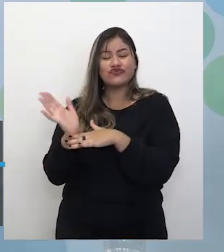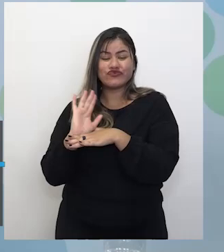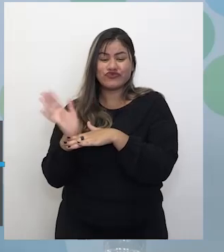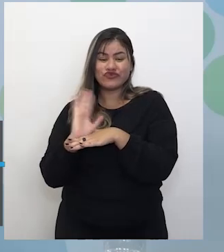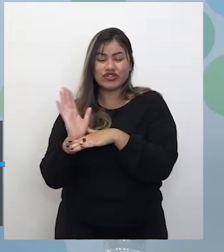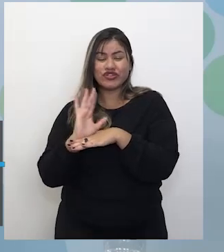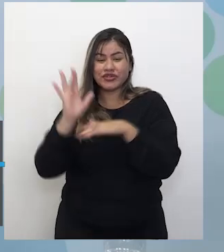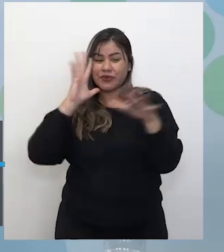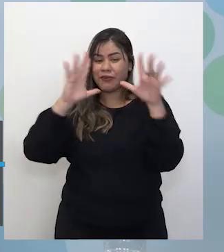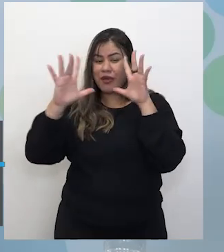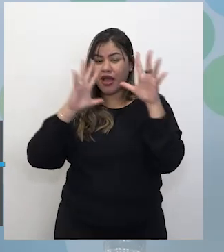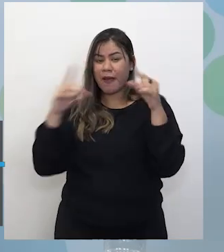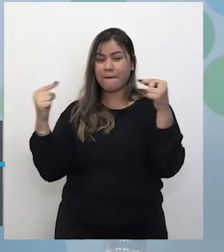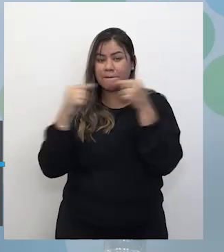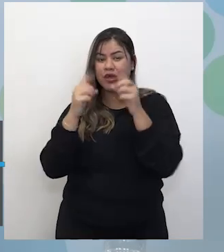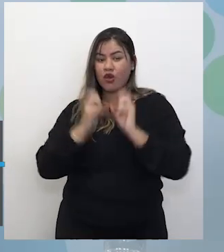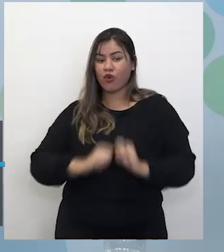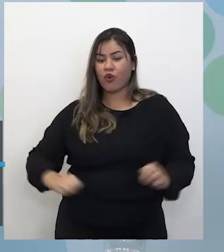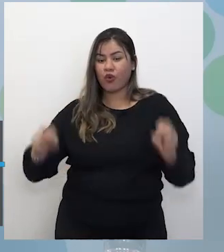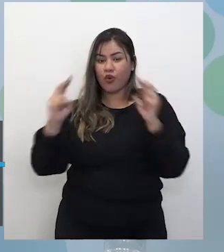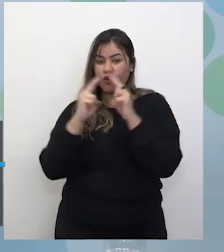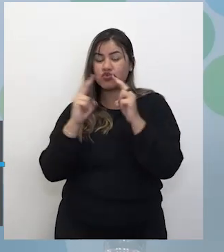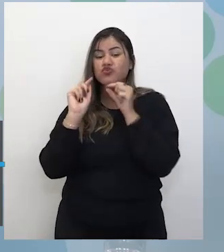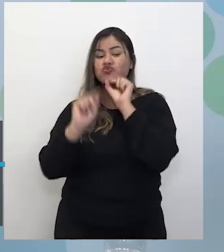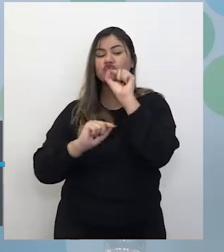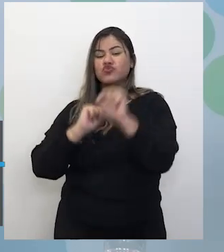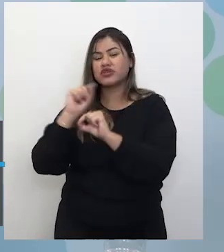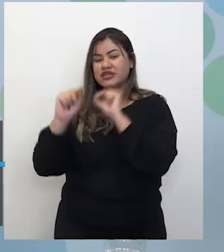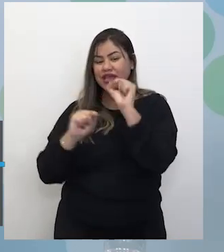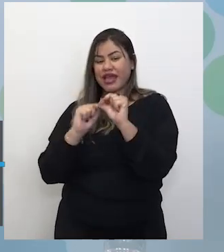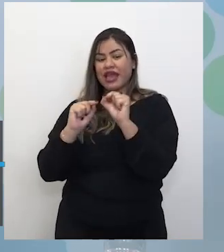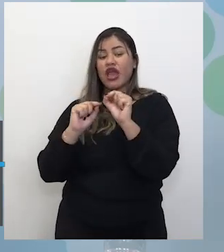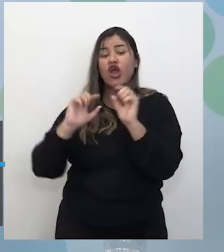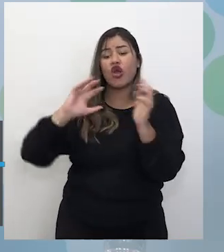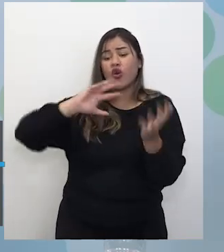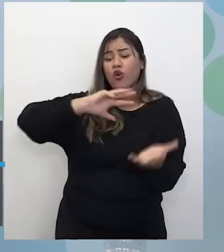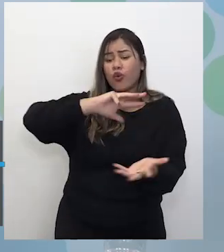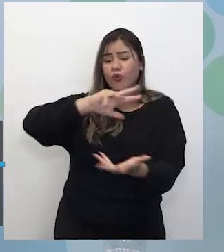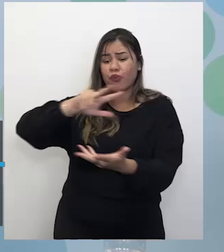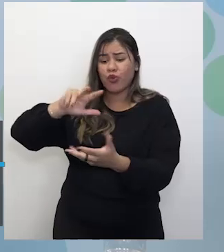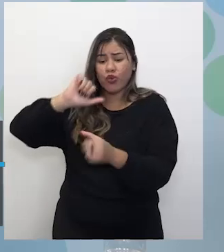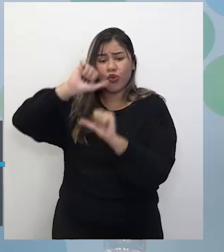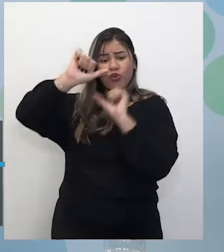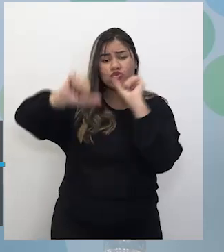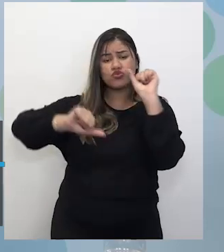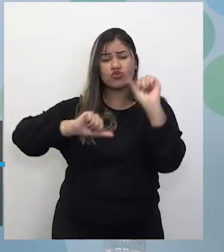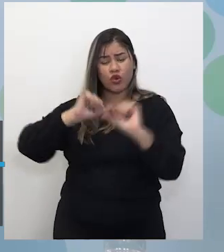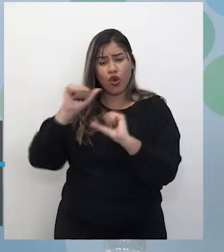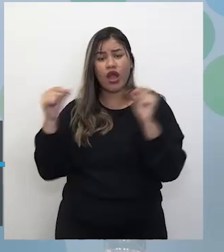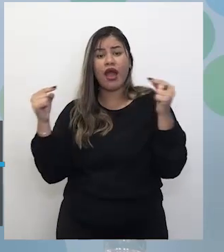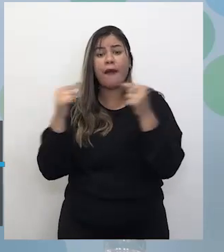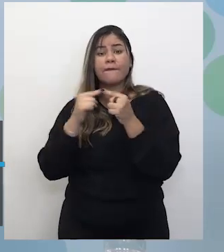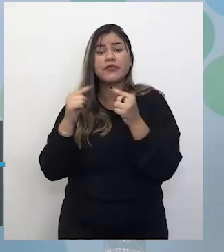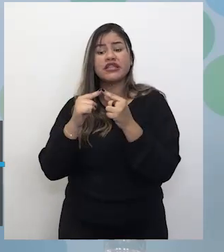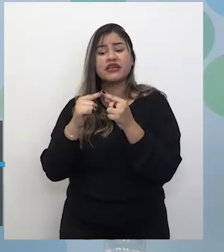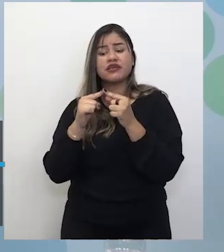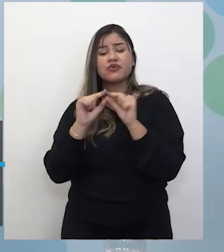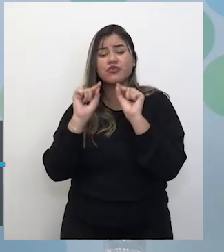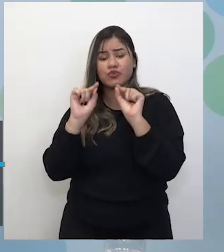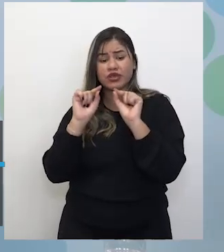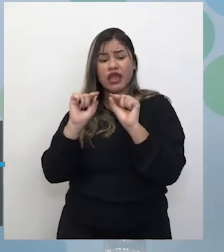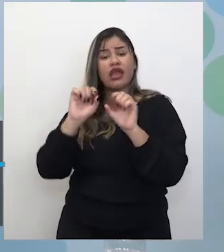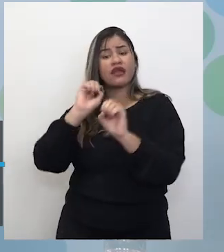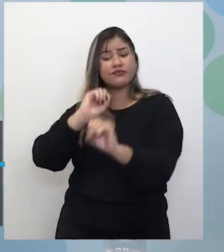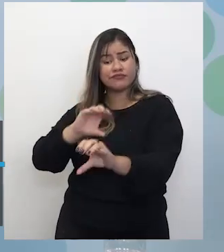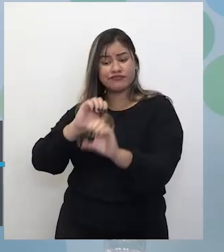reflexão da ONU, coloca ali essa dimensão de que o mundo muda, né? A educação, ela precisa de uma